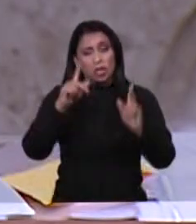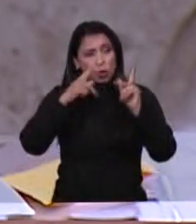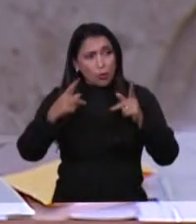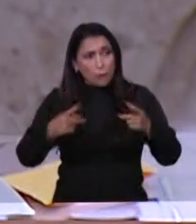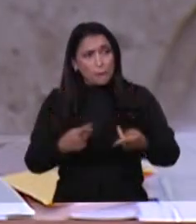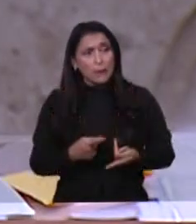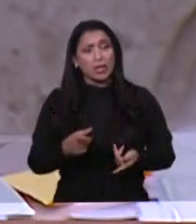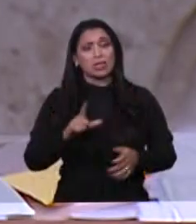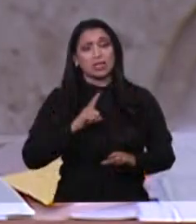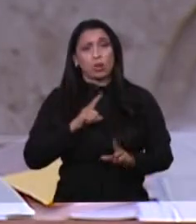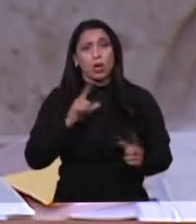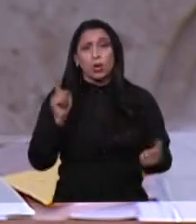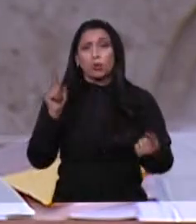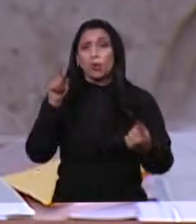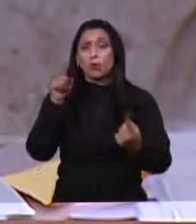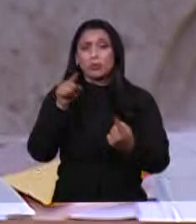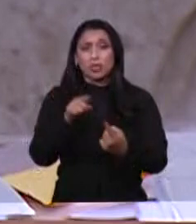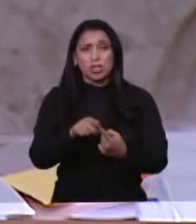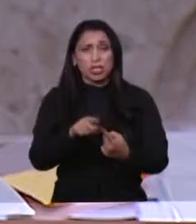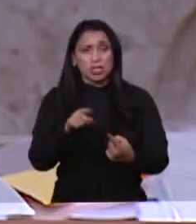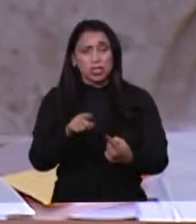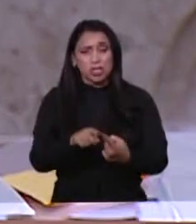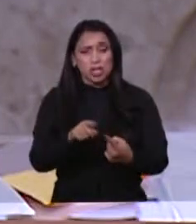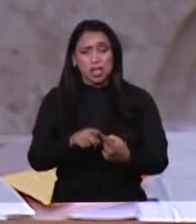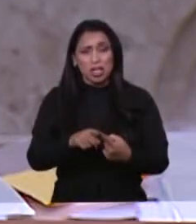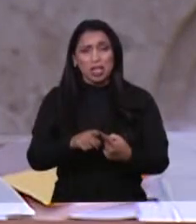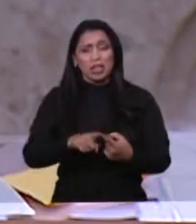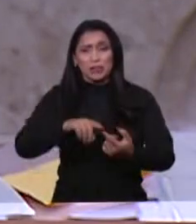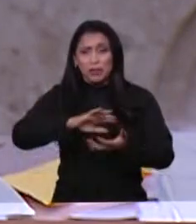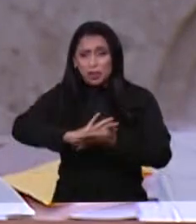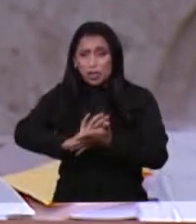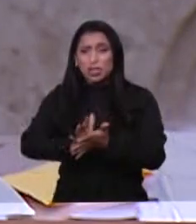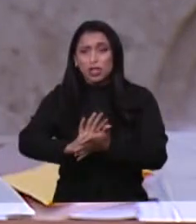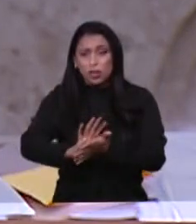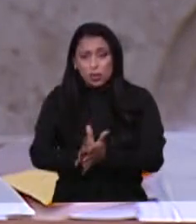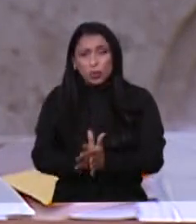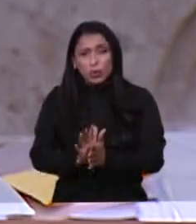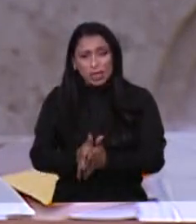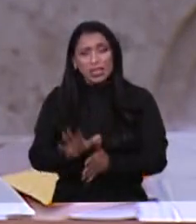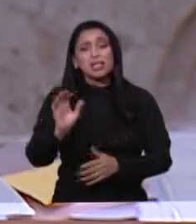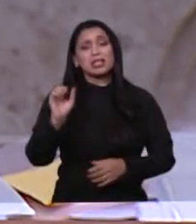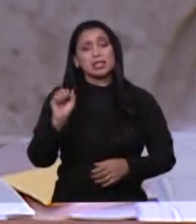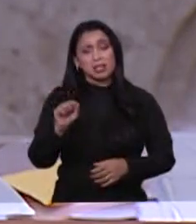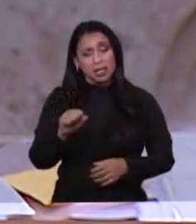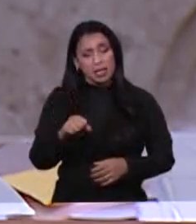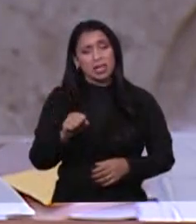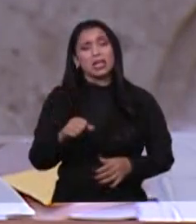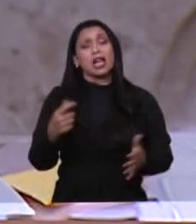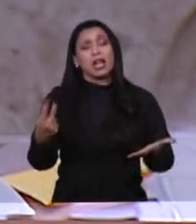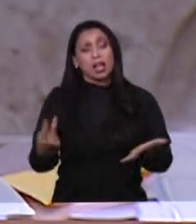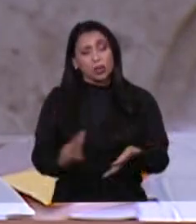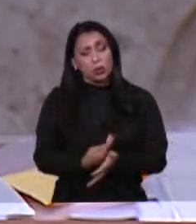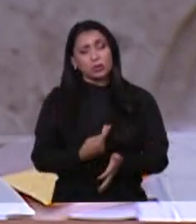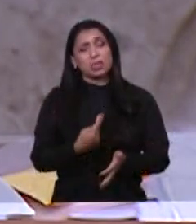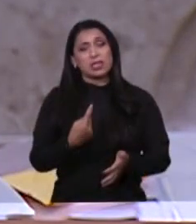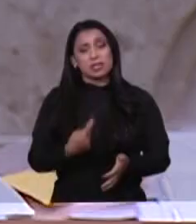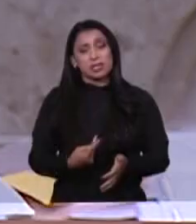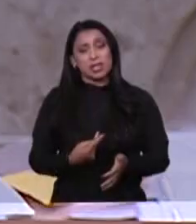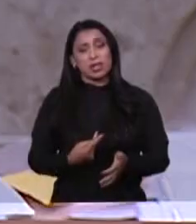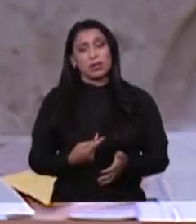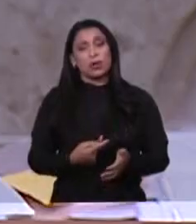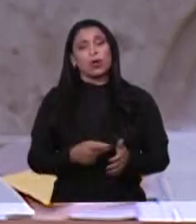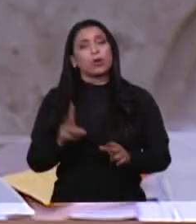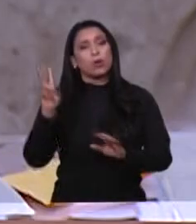imbuídas de propósitos tirânicos, podem conduzir, sim, como nos revelam as lições